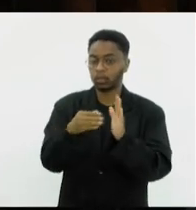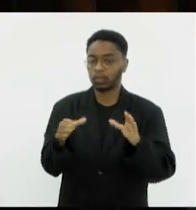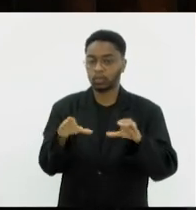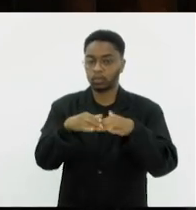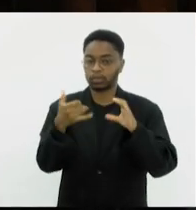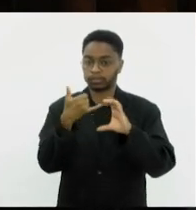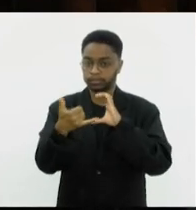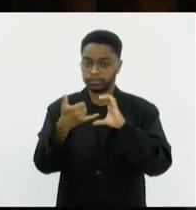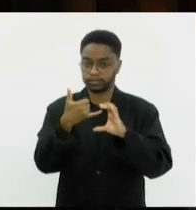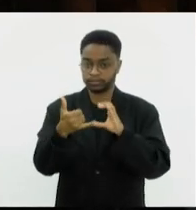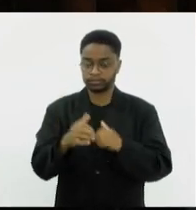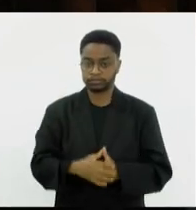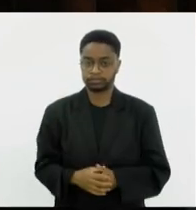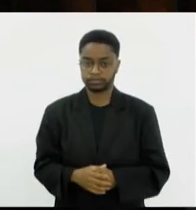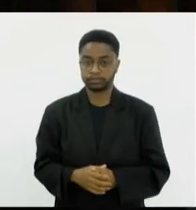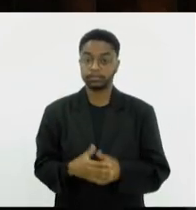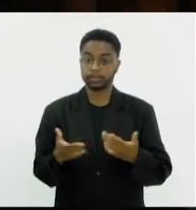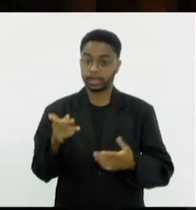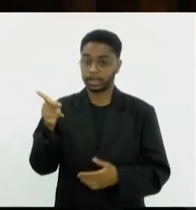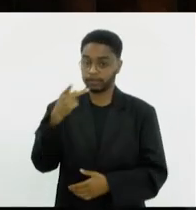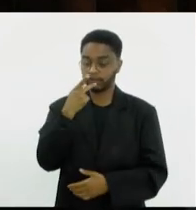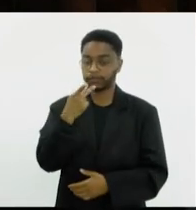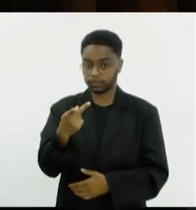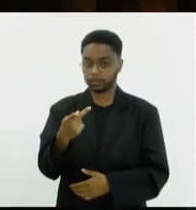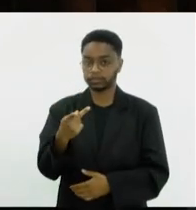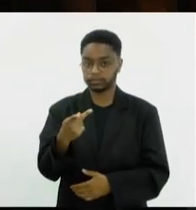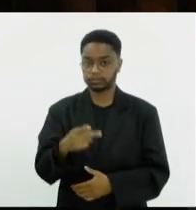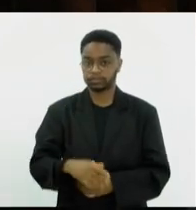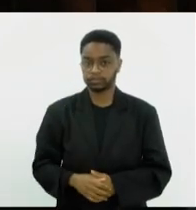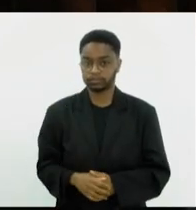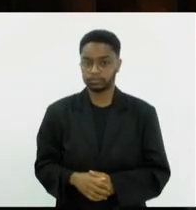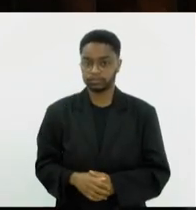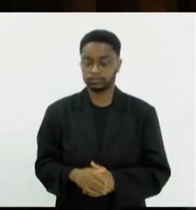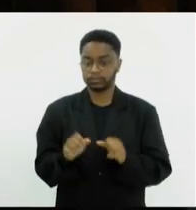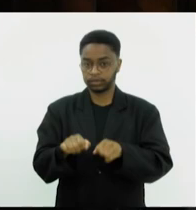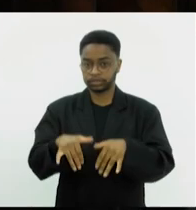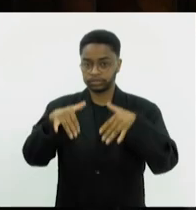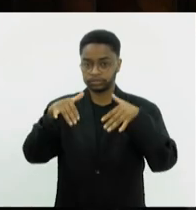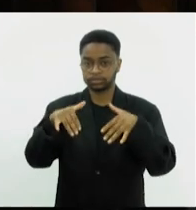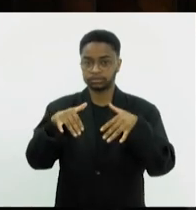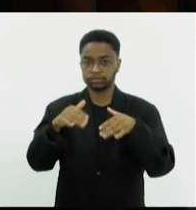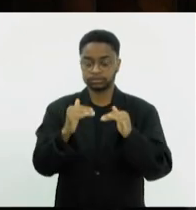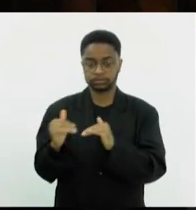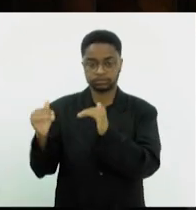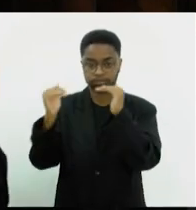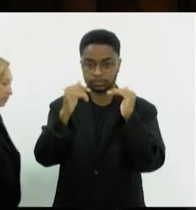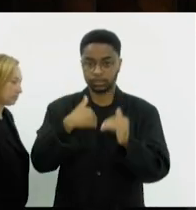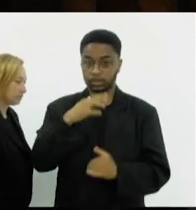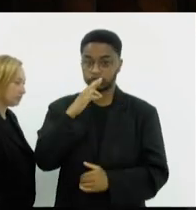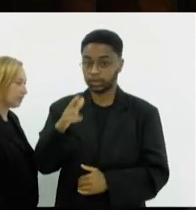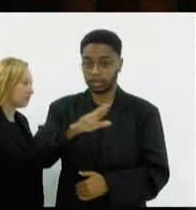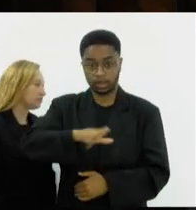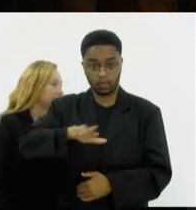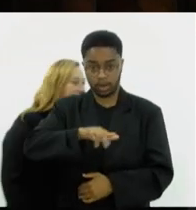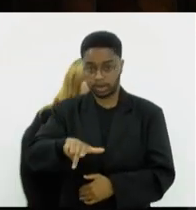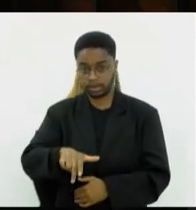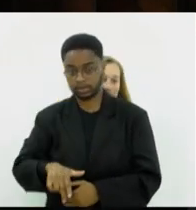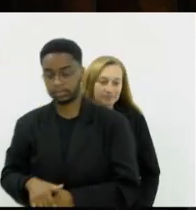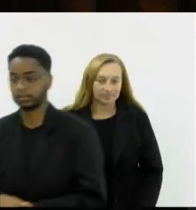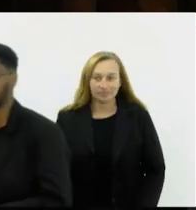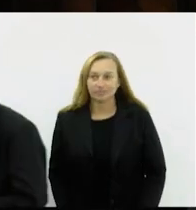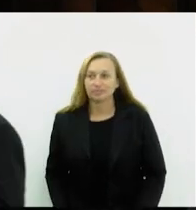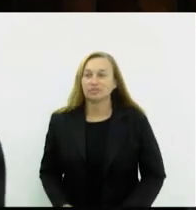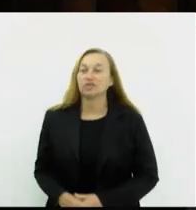grupo. Aí ele disse, né, o pleno é soberano, etc. Aí eu respondi, não é. Chame